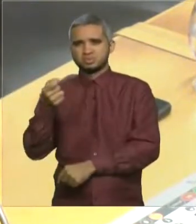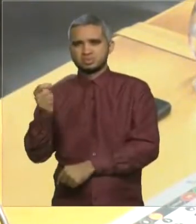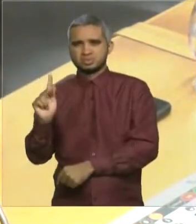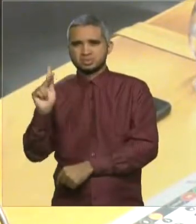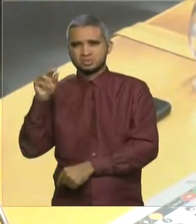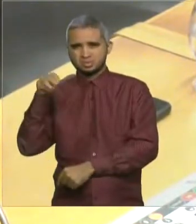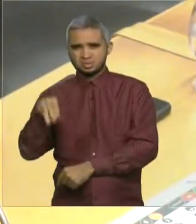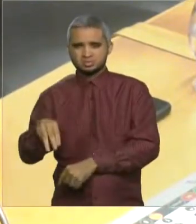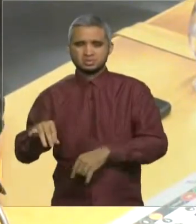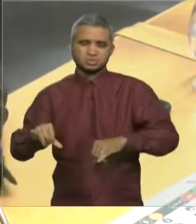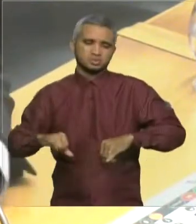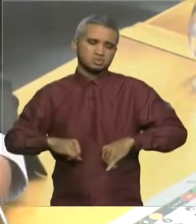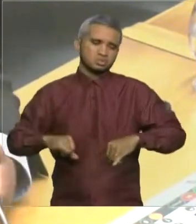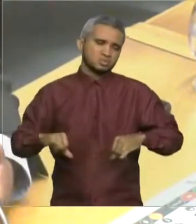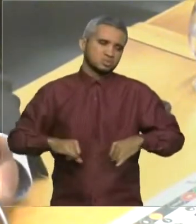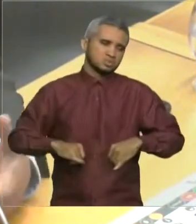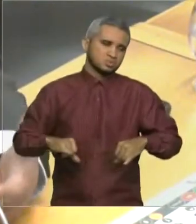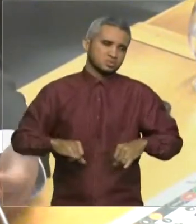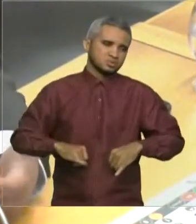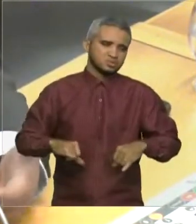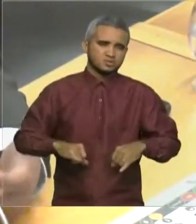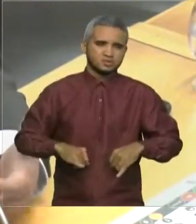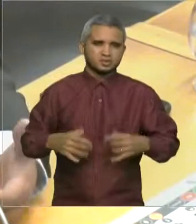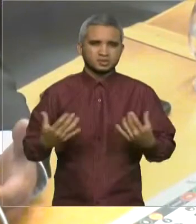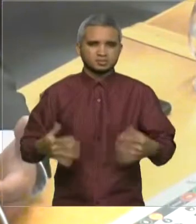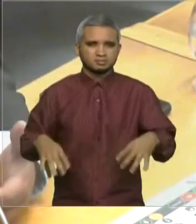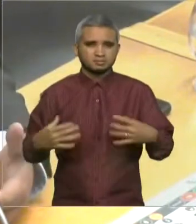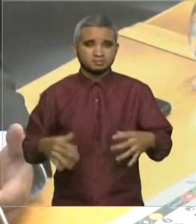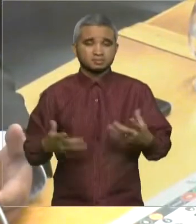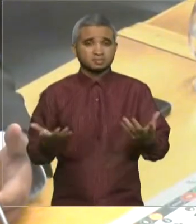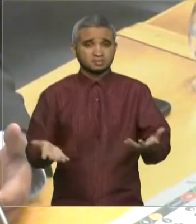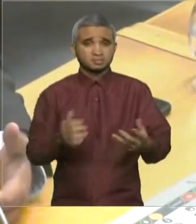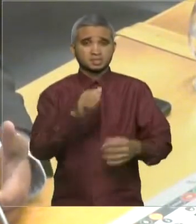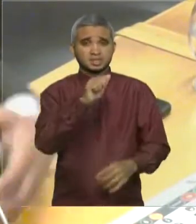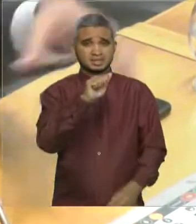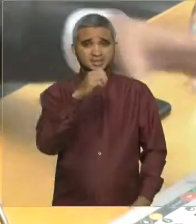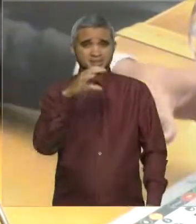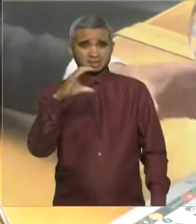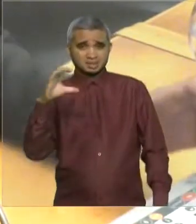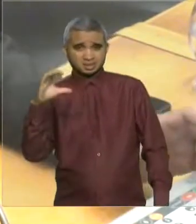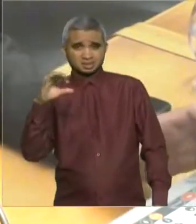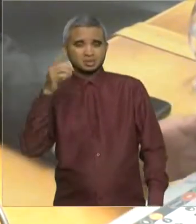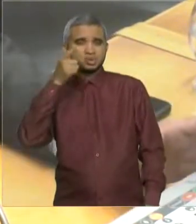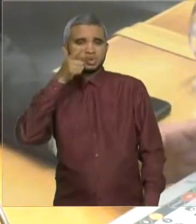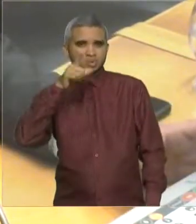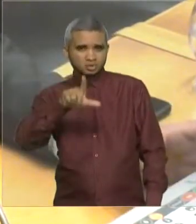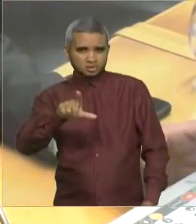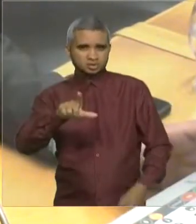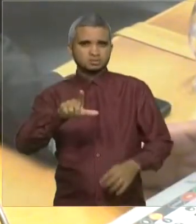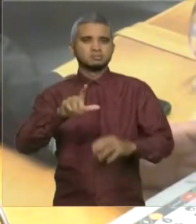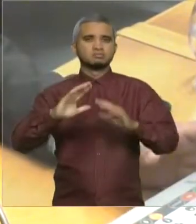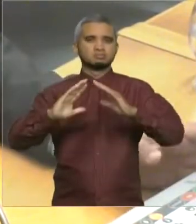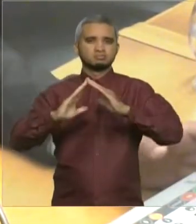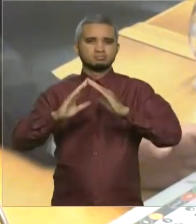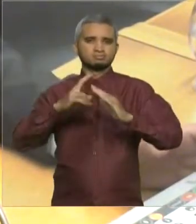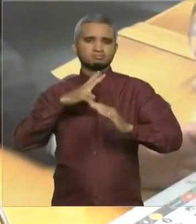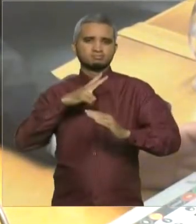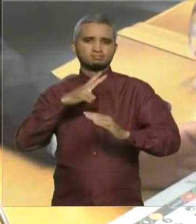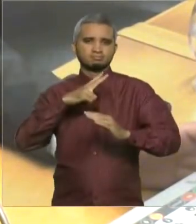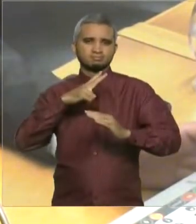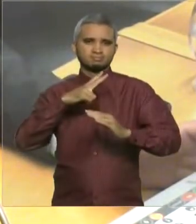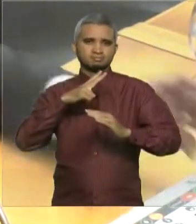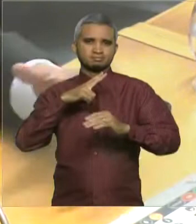a Açailândia, o governo do Estado, conseguiu credenciar esse serviço com uma clínica privada.